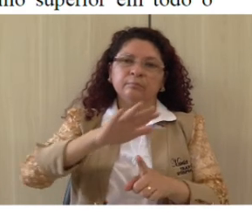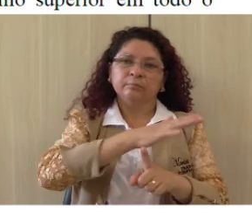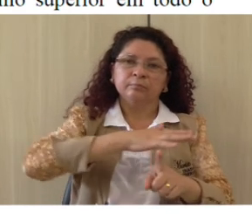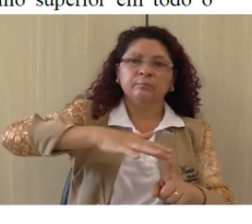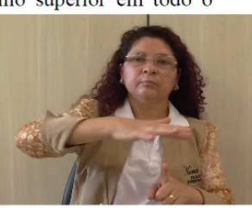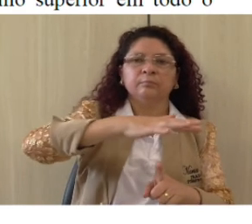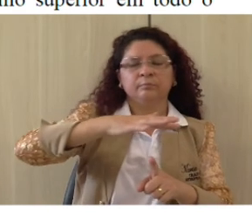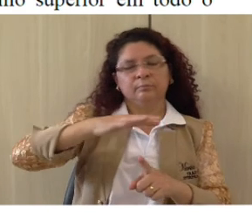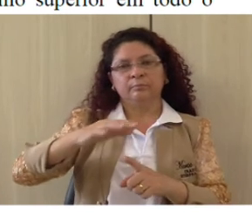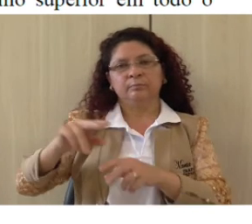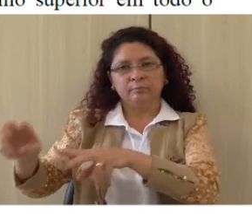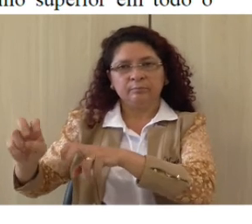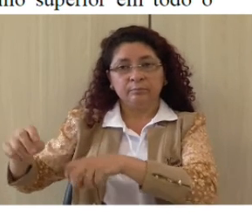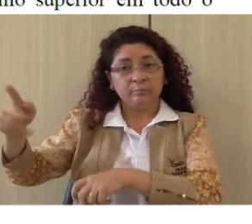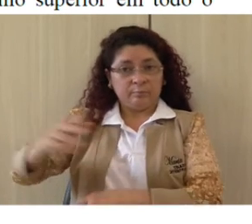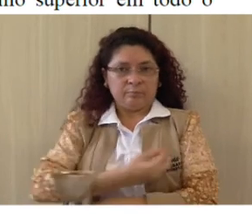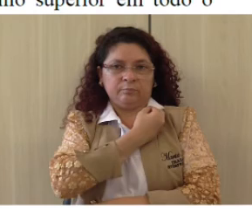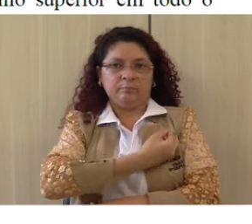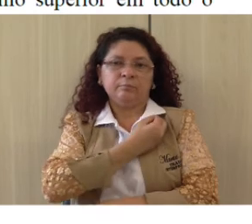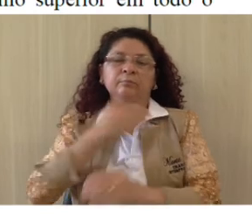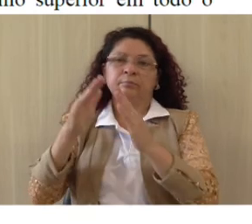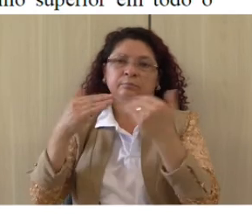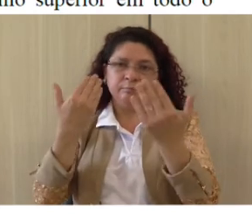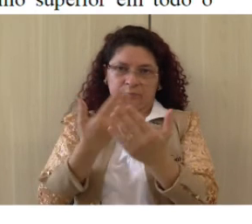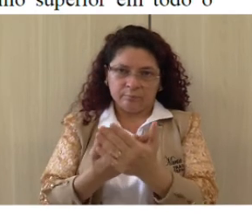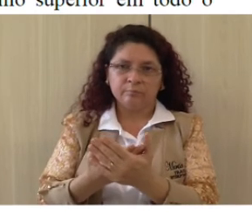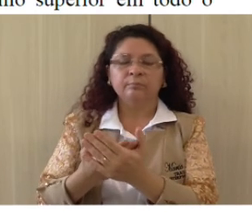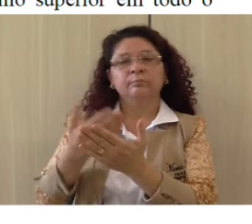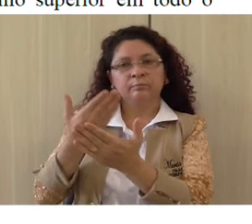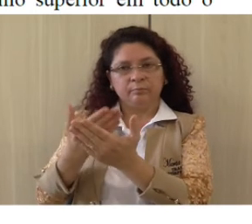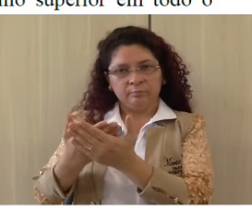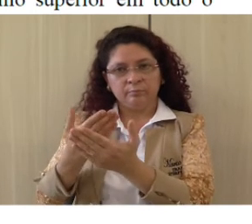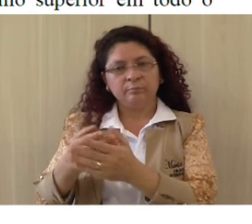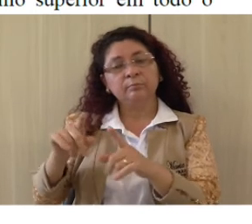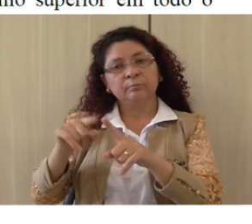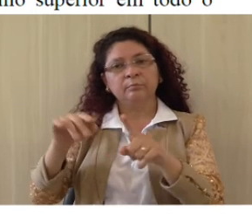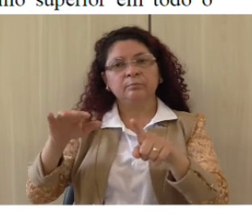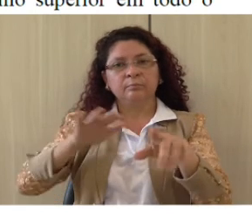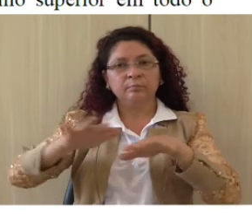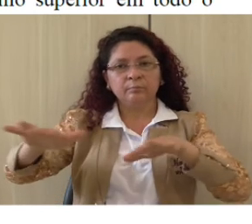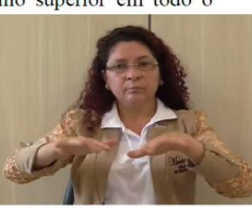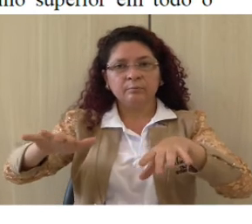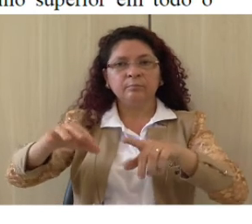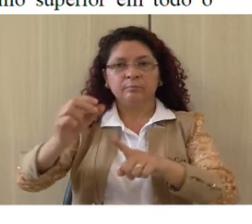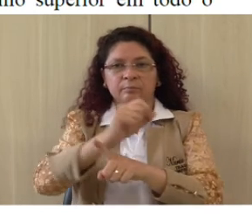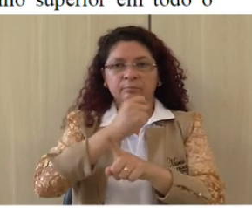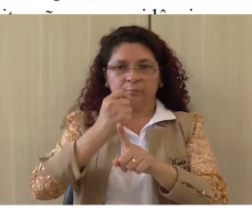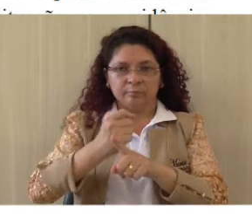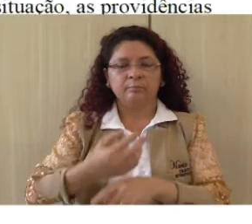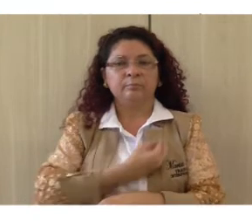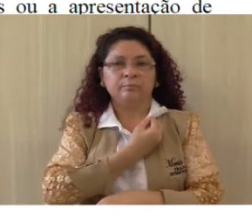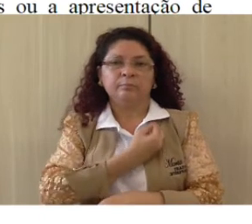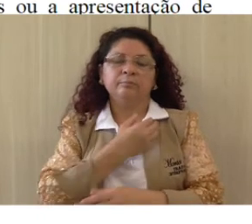do campo, onde moram, nas escolas na qual atuam ou nos movimentos sociais camponeses, dos quais